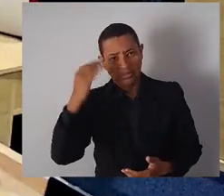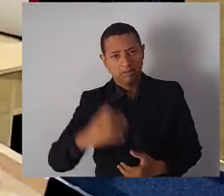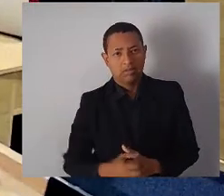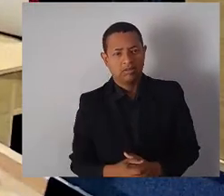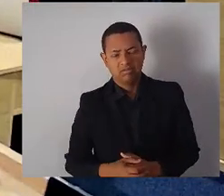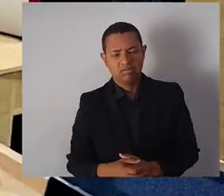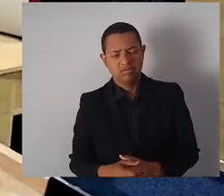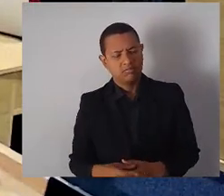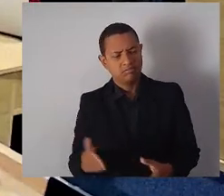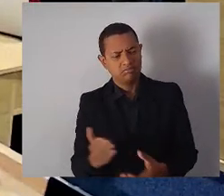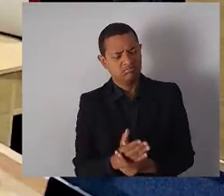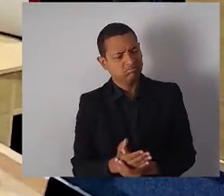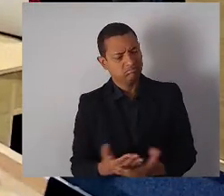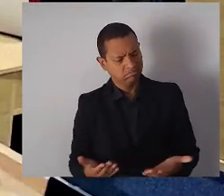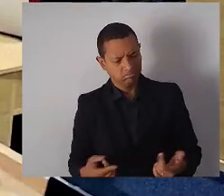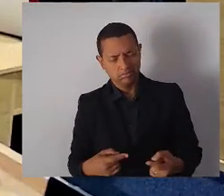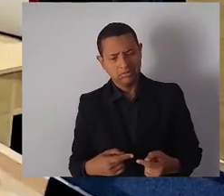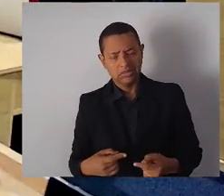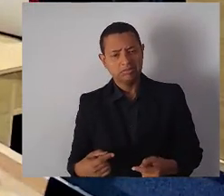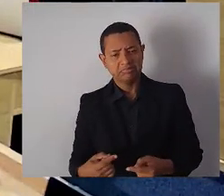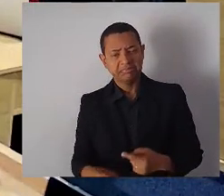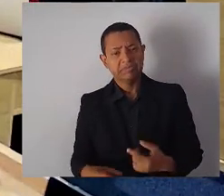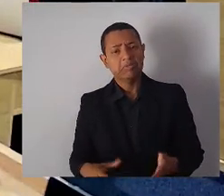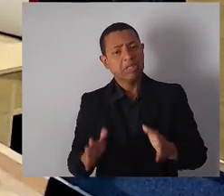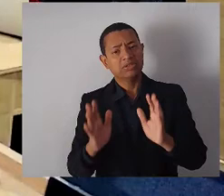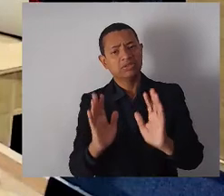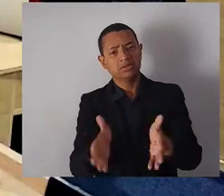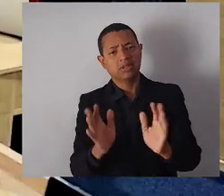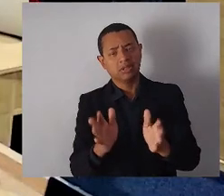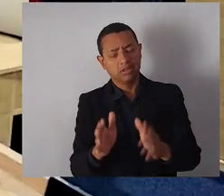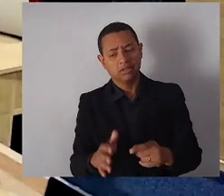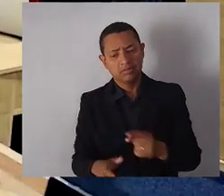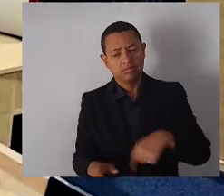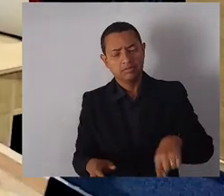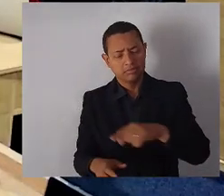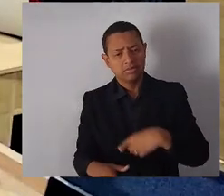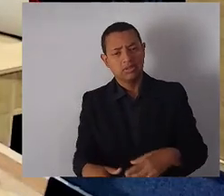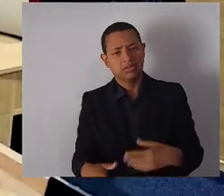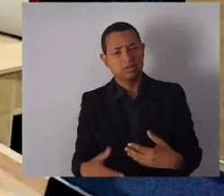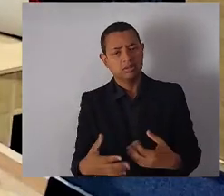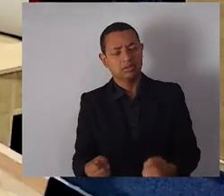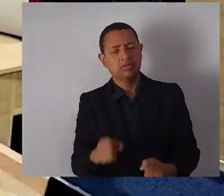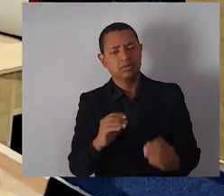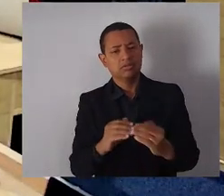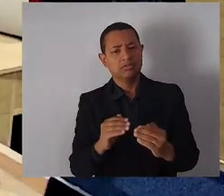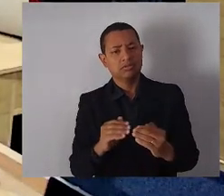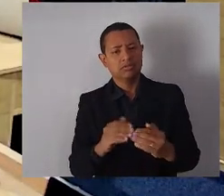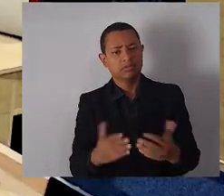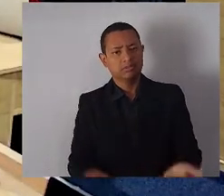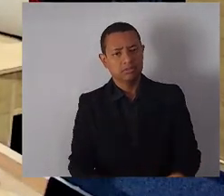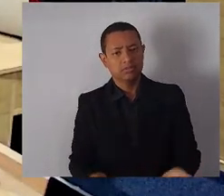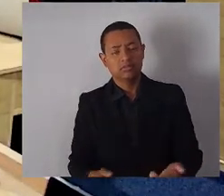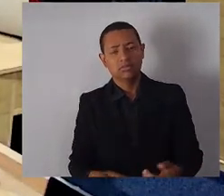este processo, já que foi reconhecido por esta corte, em uma ação anterior, a justa causa para a filiação partidária. Logo,